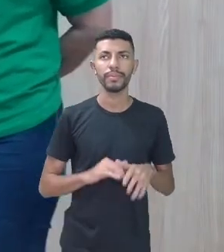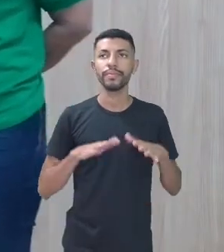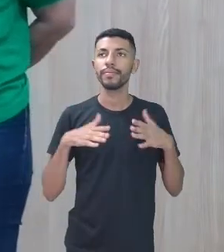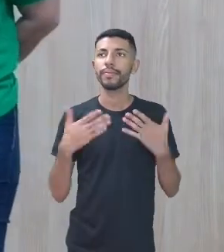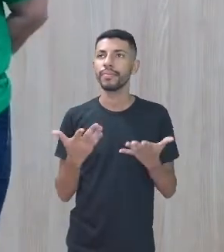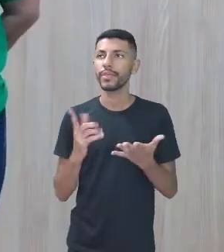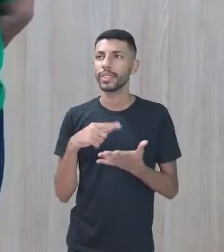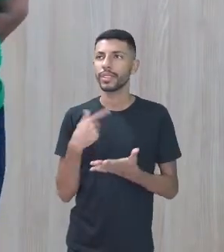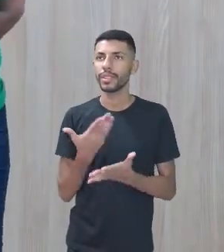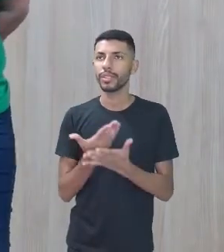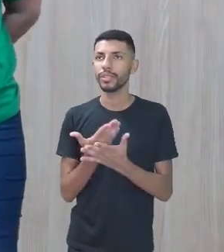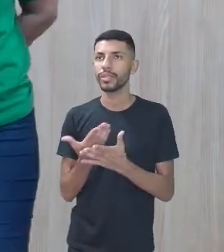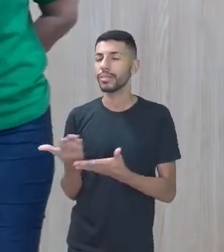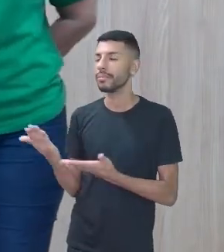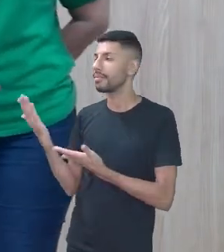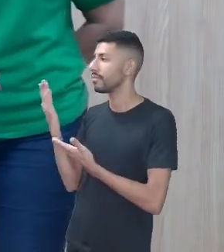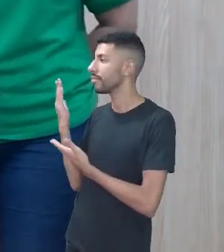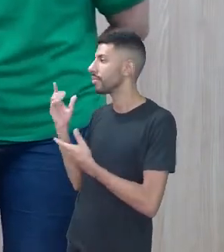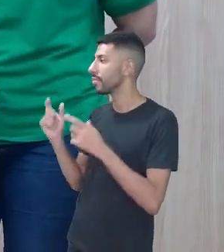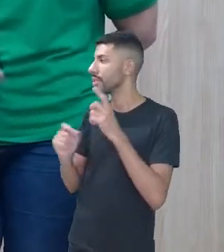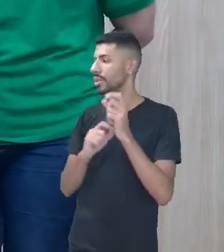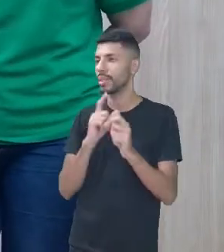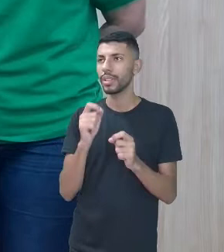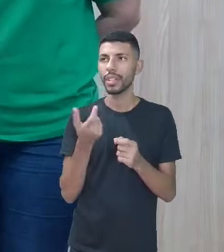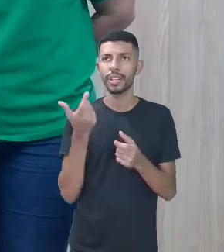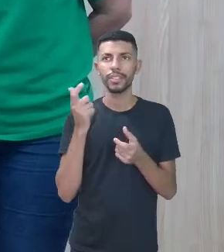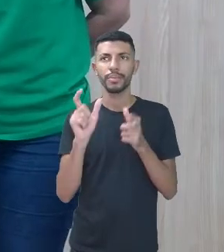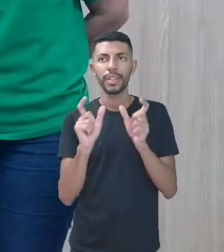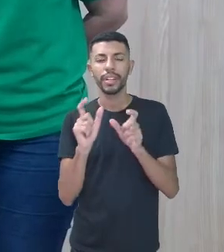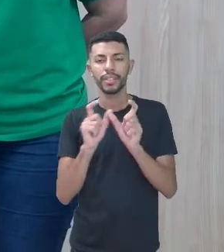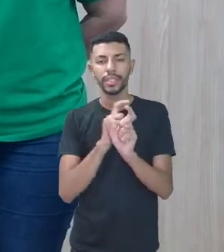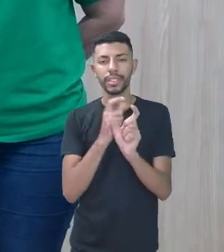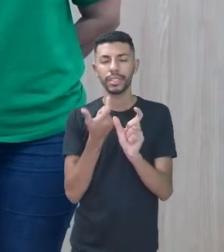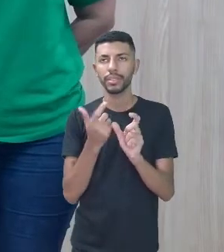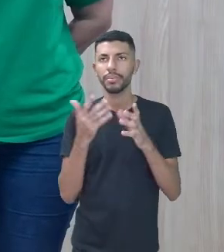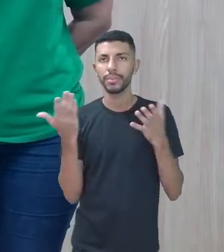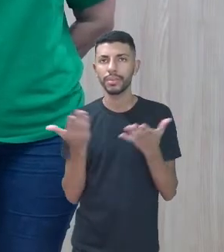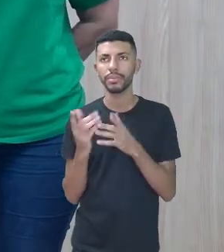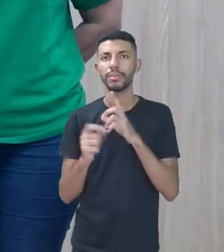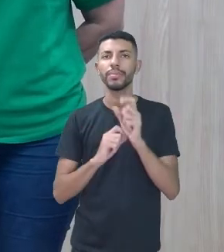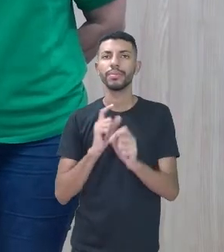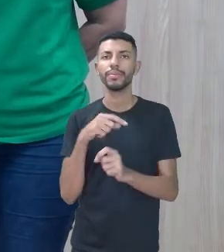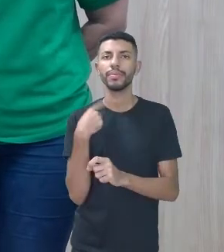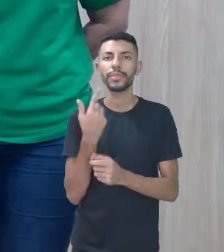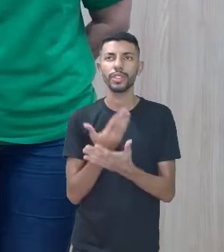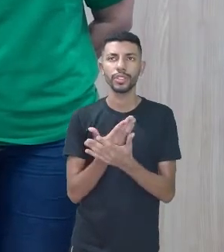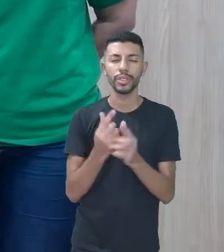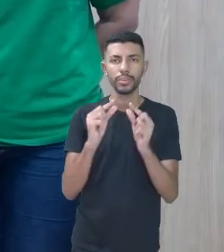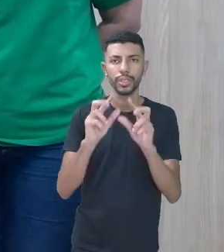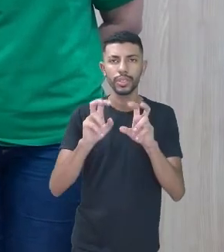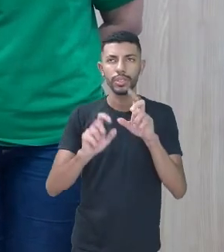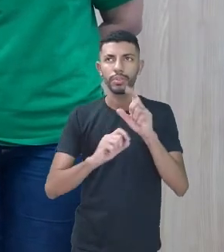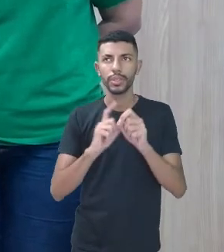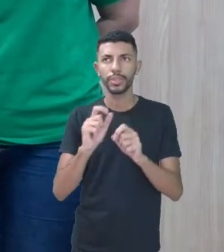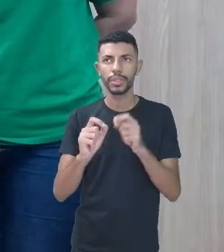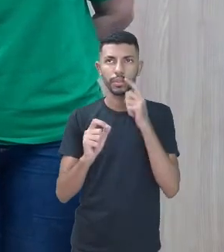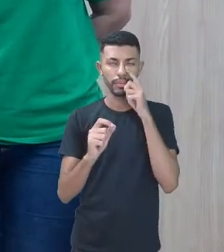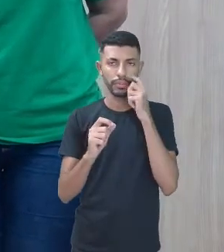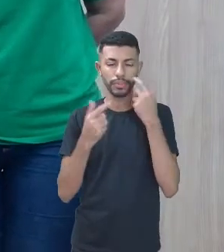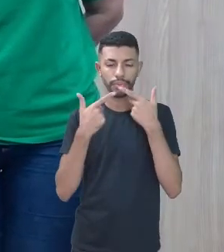Então, nós vimos ali as palavras sinônimas e agora nós vamos ver um pouquinho sobre a